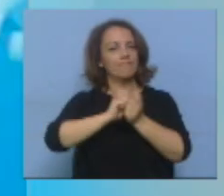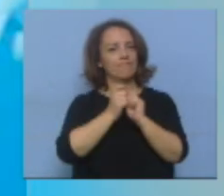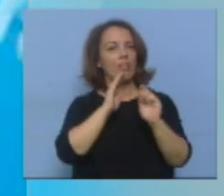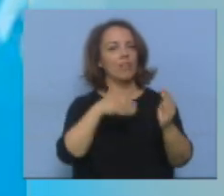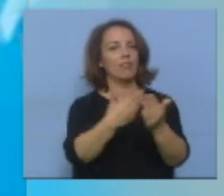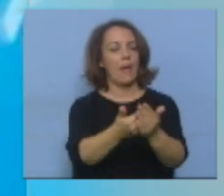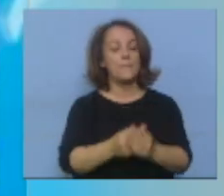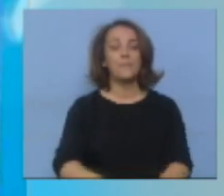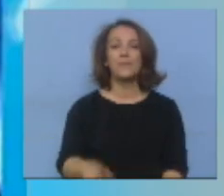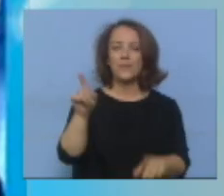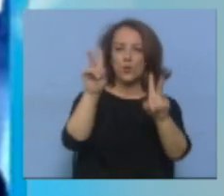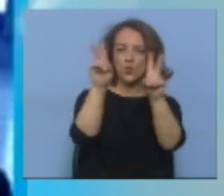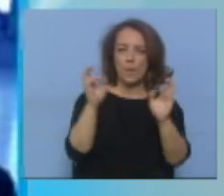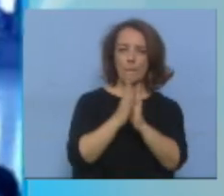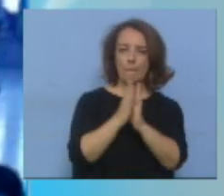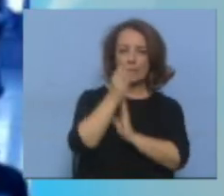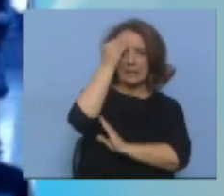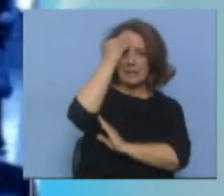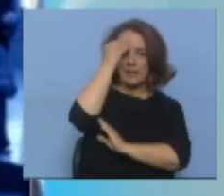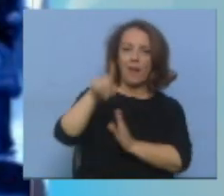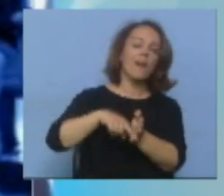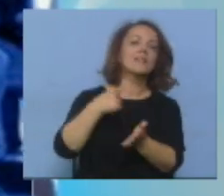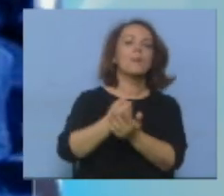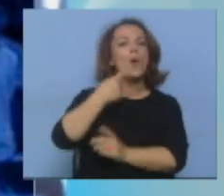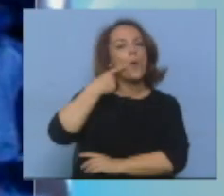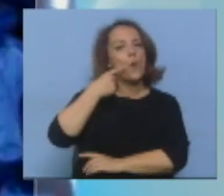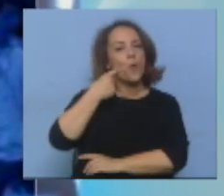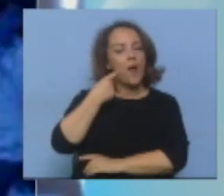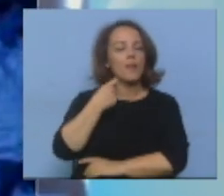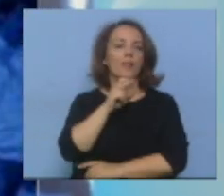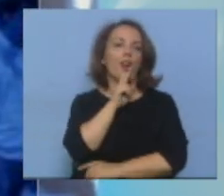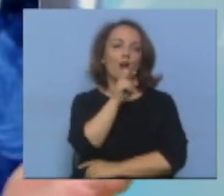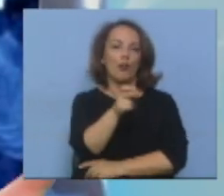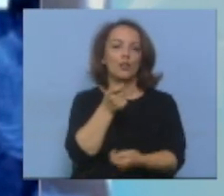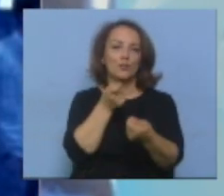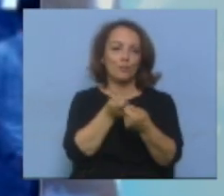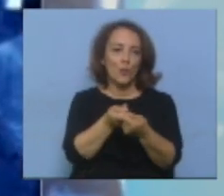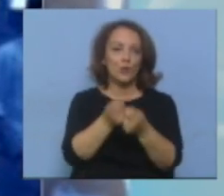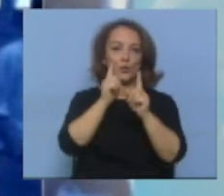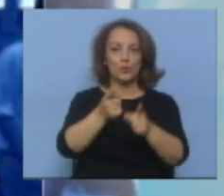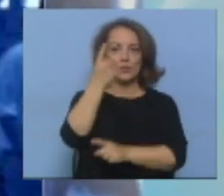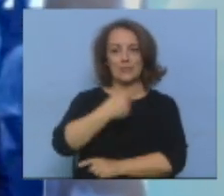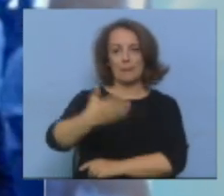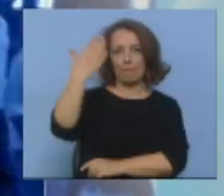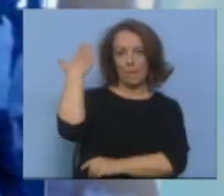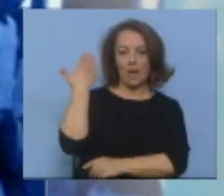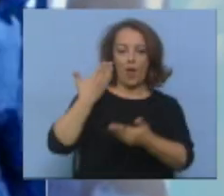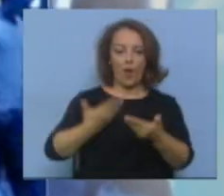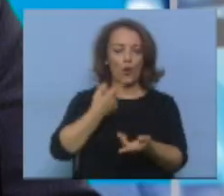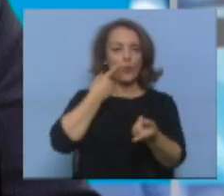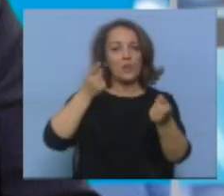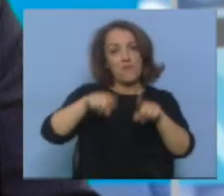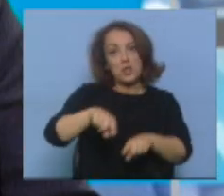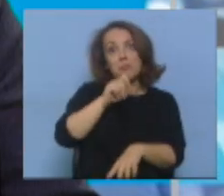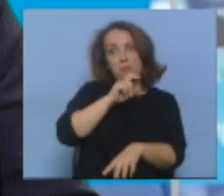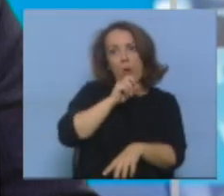Sobre a catequese em concreto, também neste programa, em cada quarta-feira, tentamos dar uma resposta. Iniciou já na semana passada, esta semana novamente, pode ser também